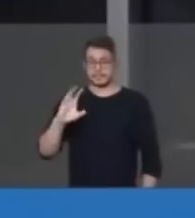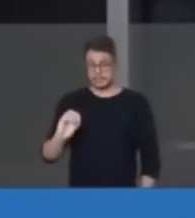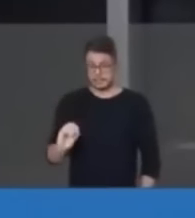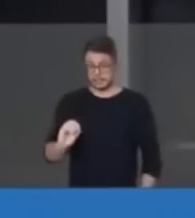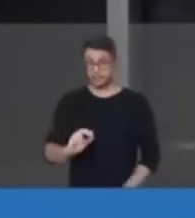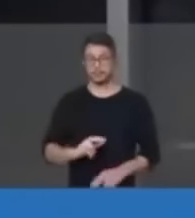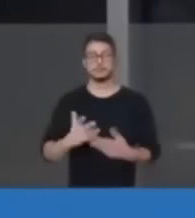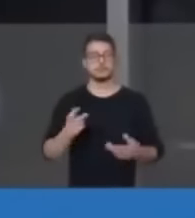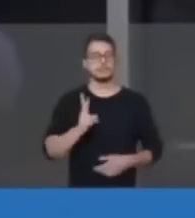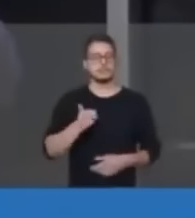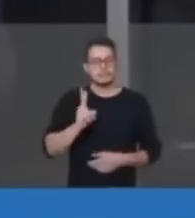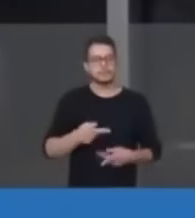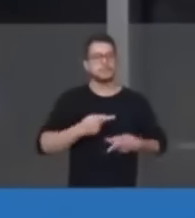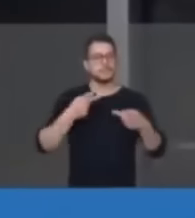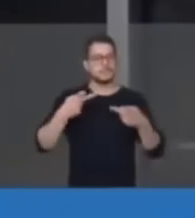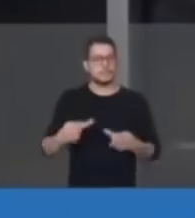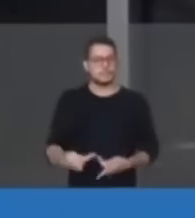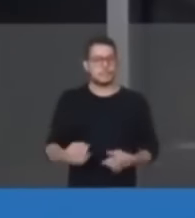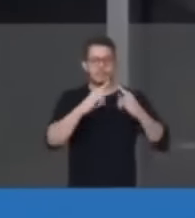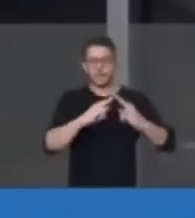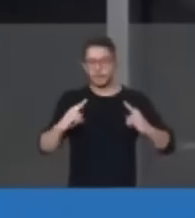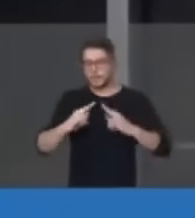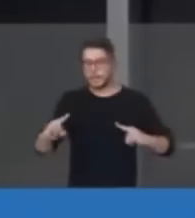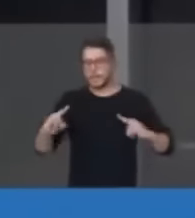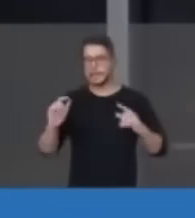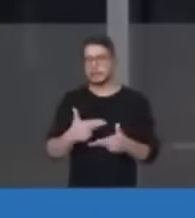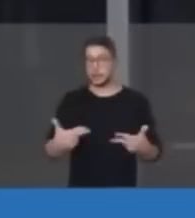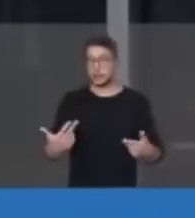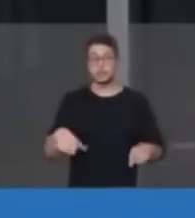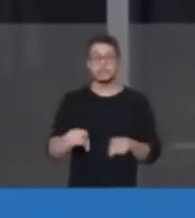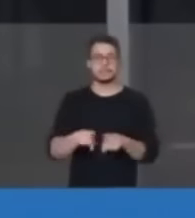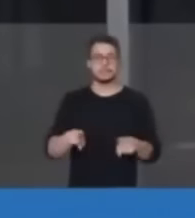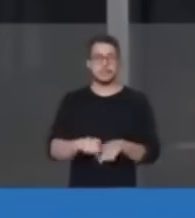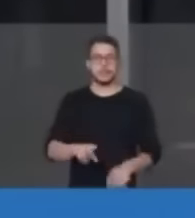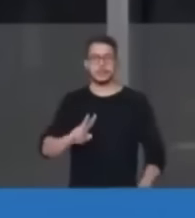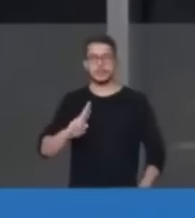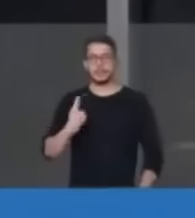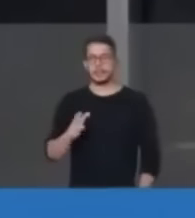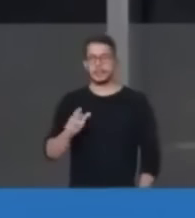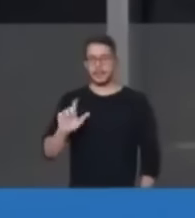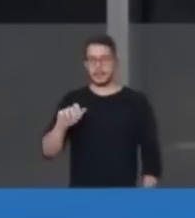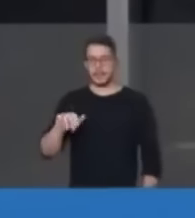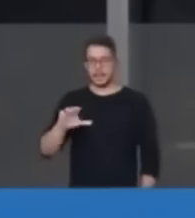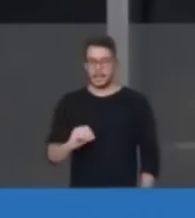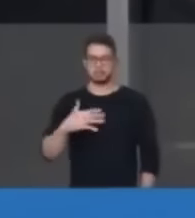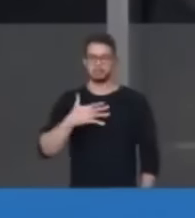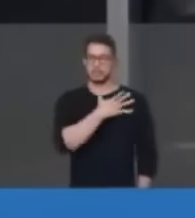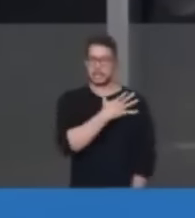quartéis o general Heleno o general Paulo Sérgio que fez de tudo para contestar as urnas